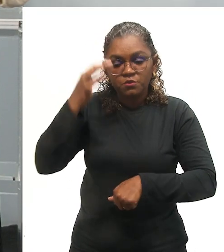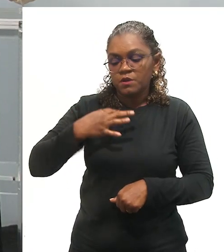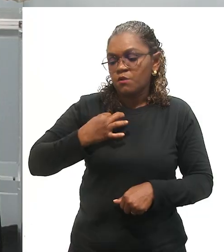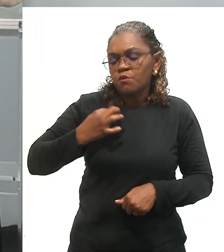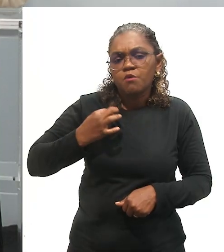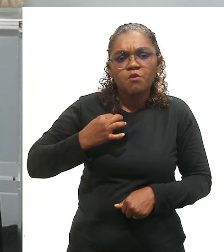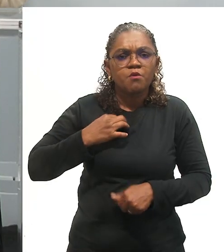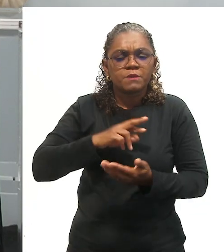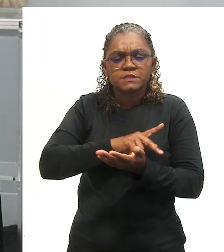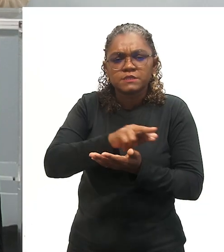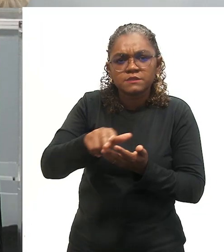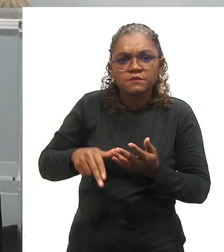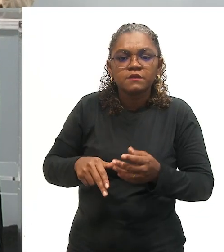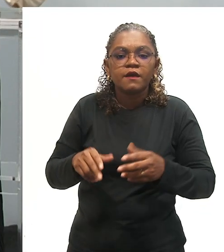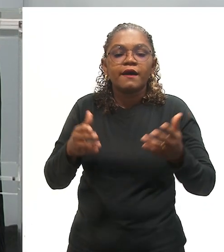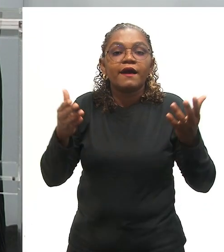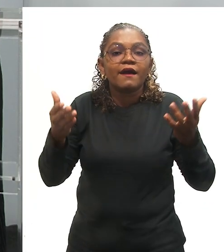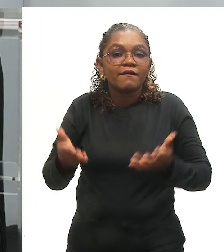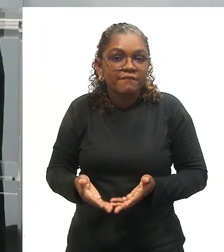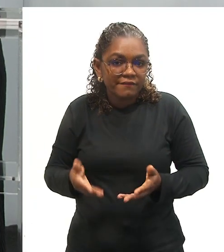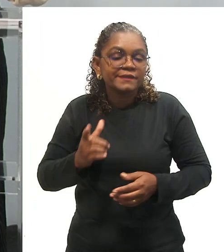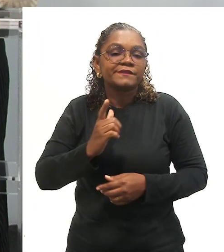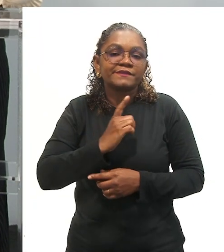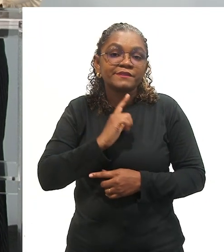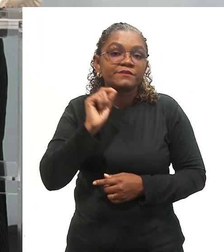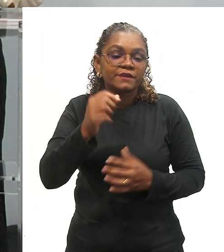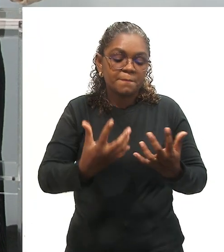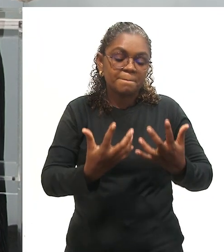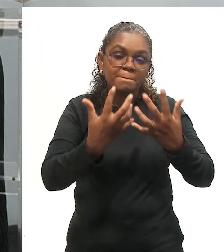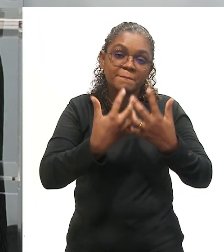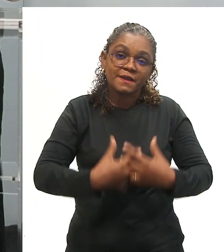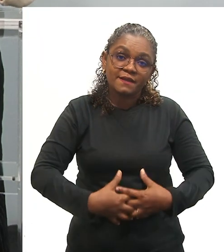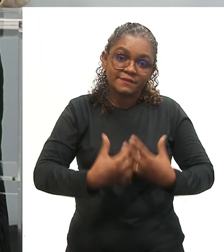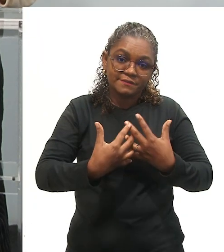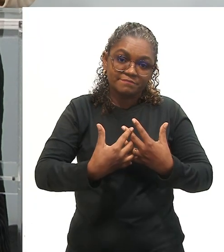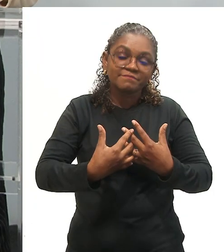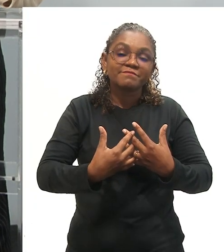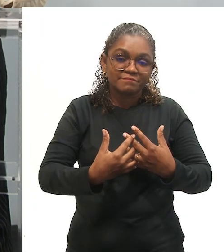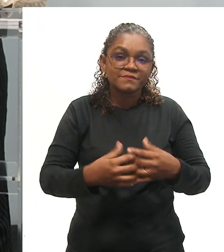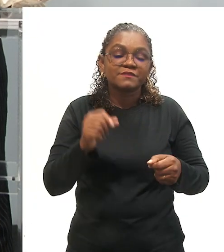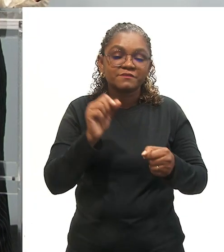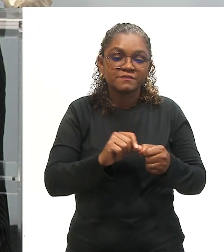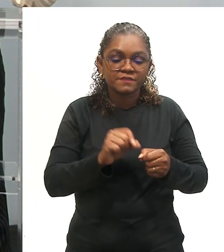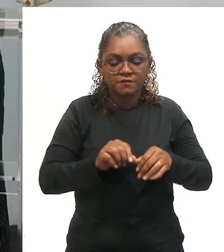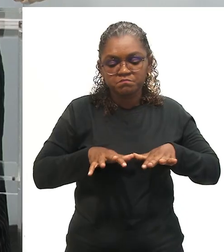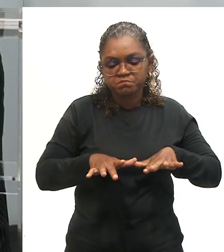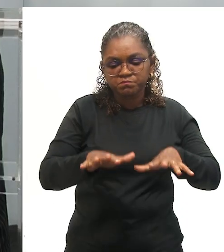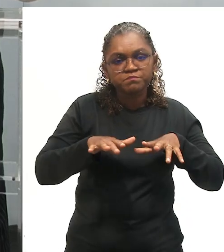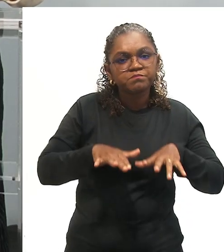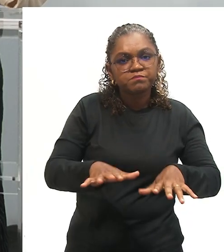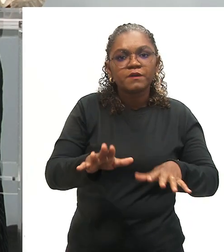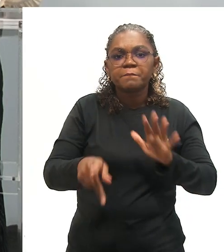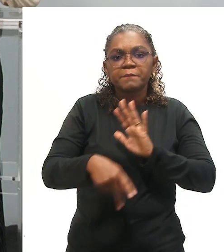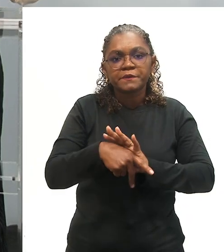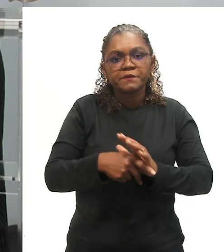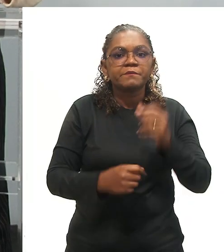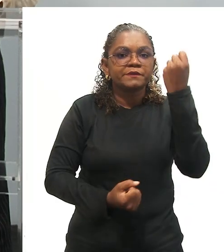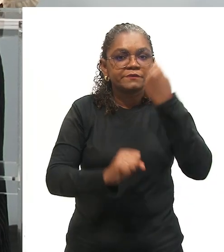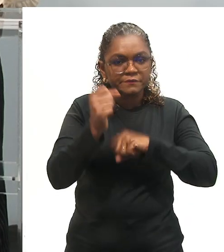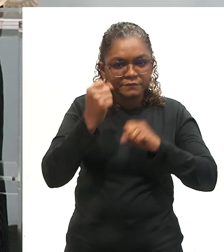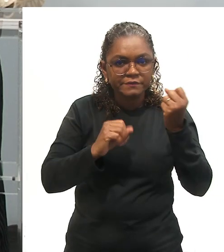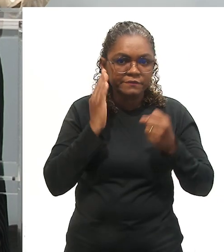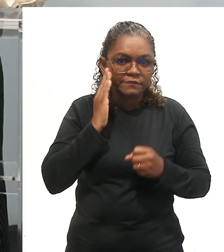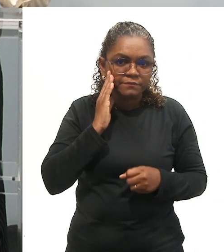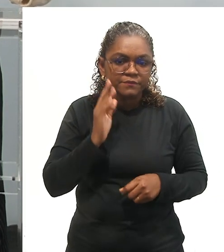tecidos, e hoje em dia a gente passa por um processo de mecanização, então as máquinas fazem os tecidos, as máquinas costuram e fazem